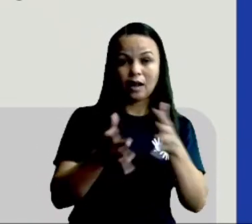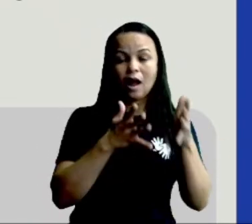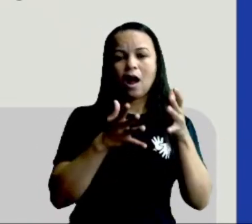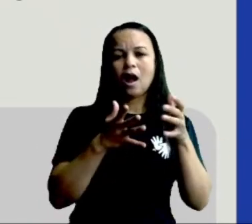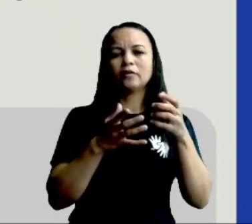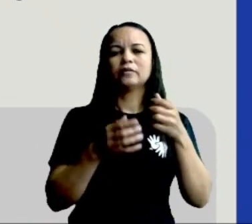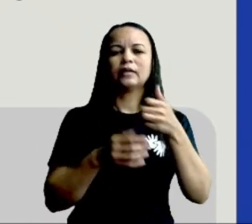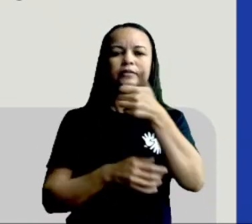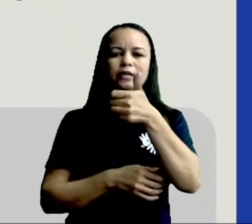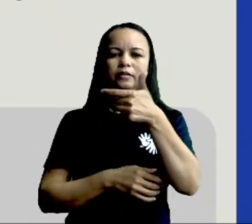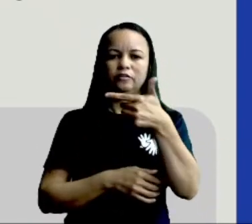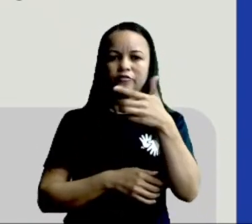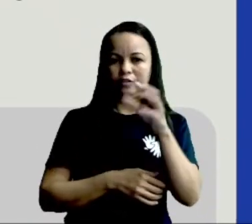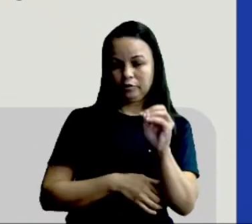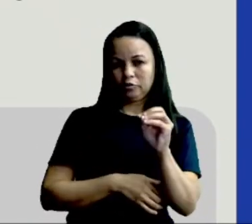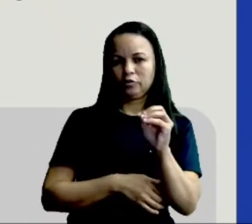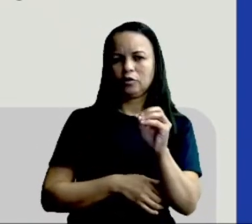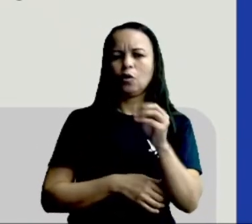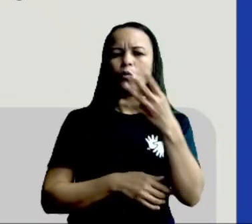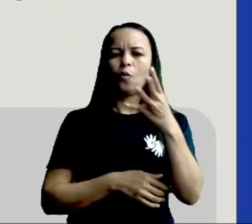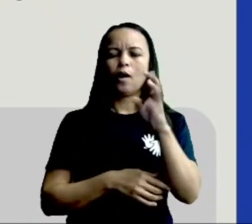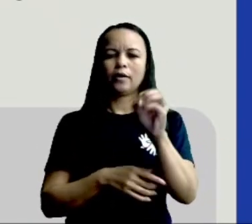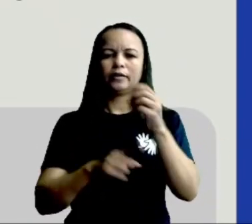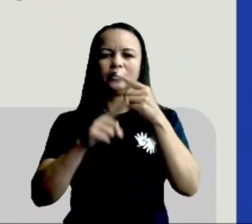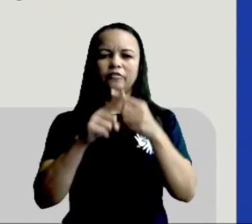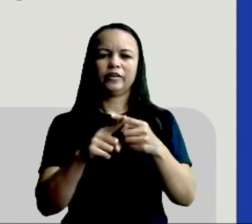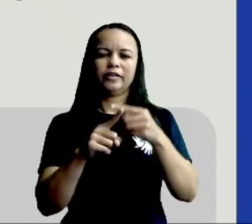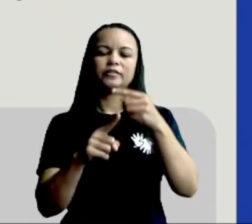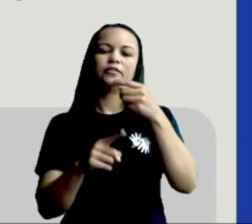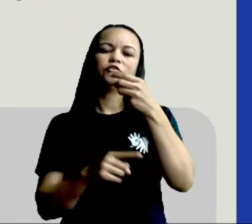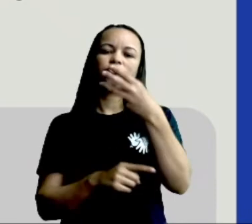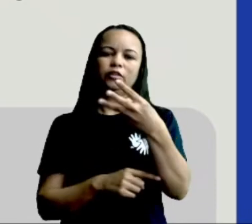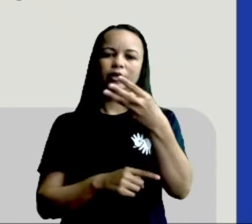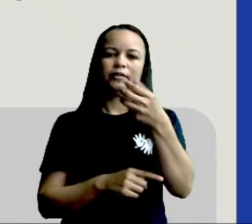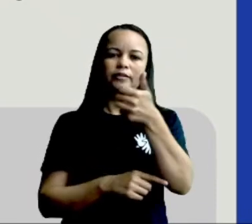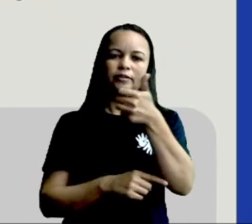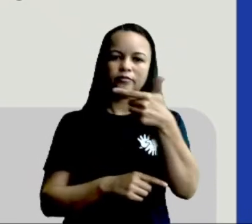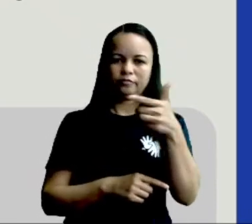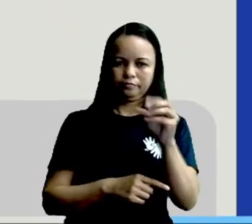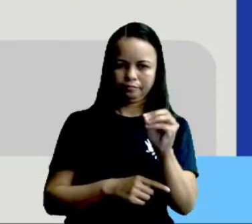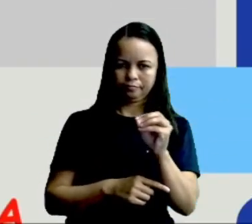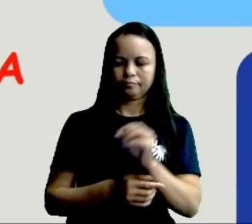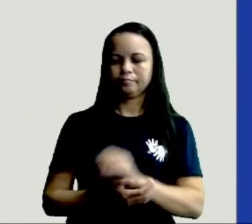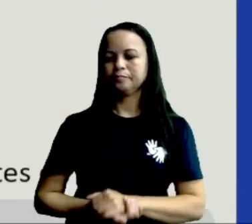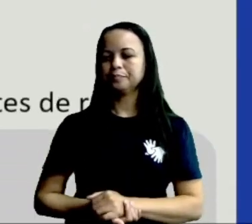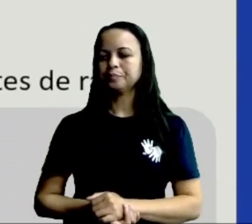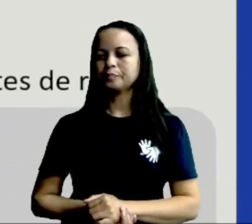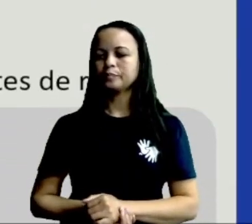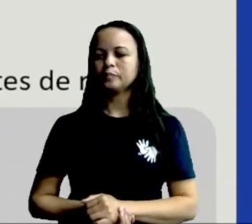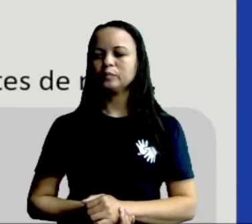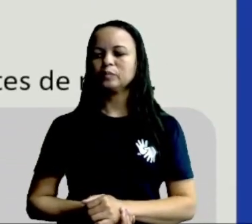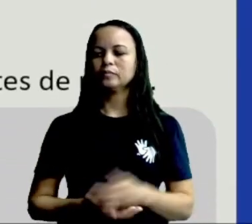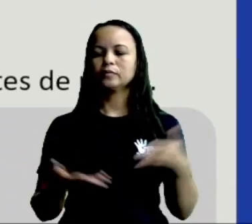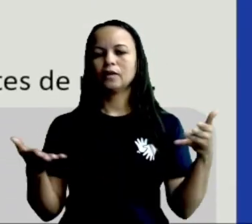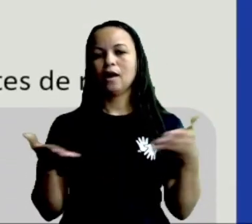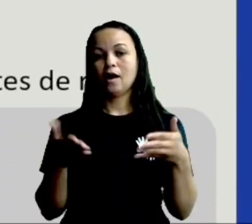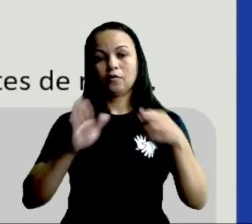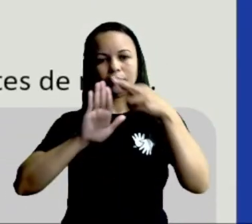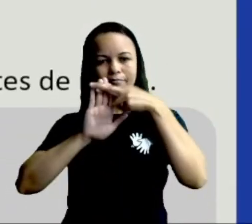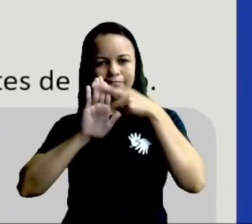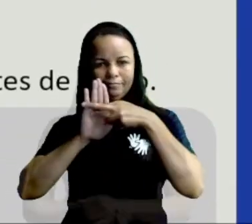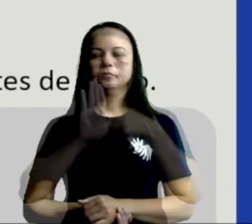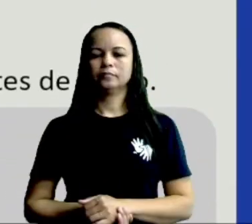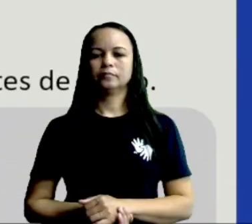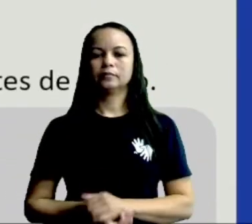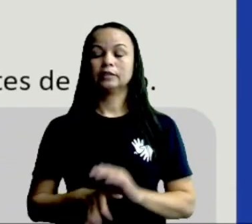120 pacotes de ração. 40 vezes 3, 120. Beleza? Então, vem aí agora a regra de